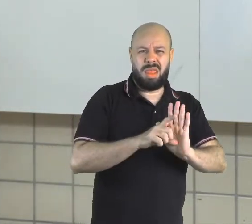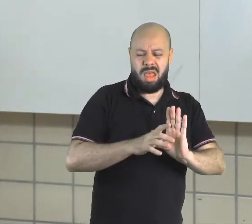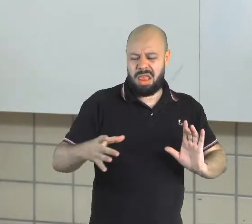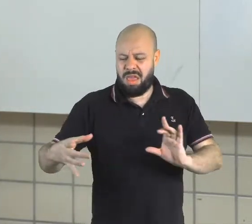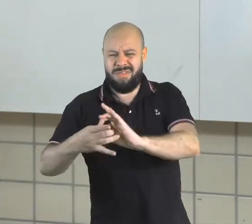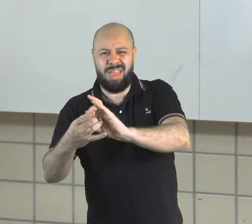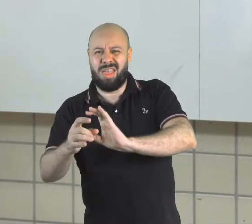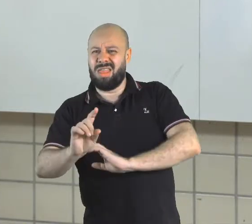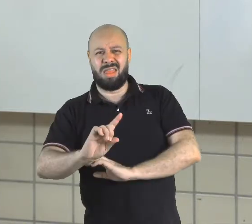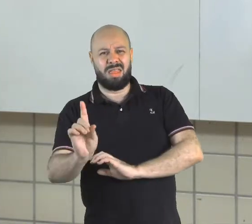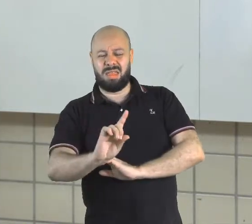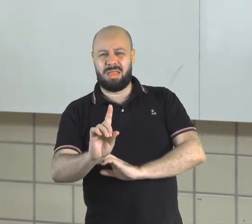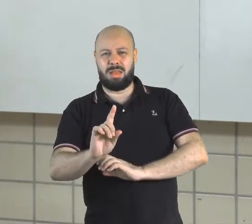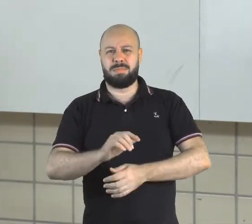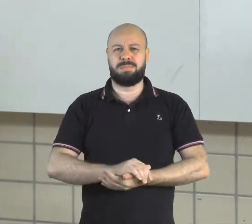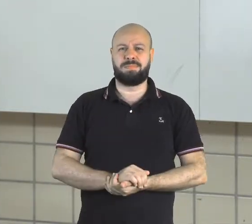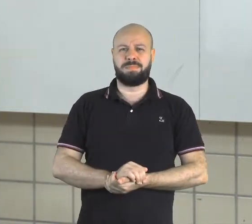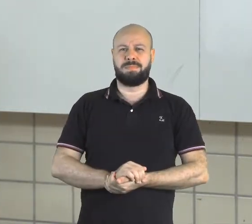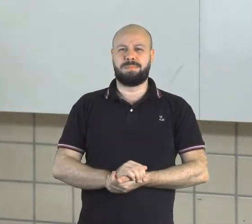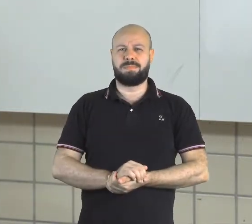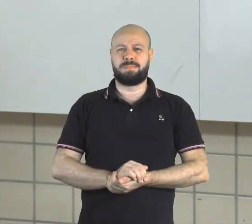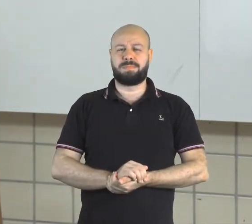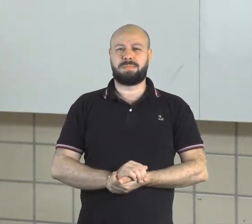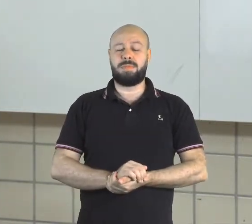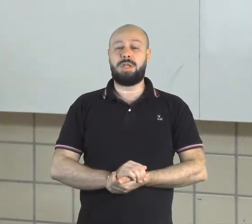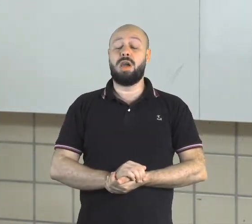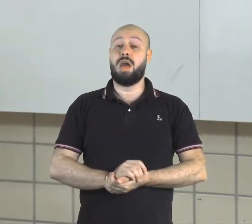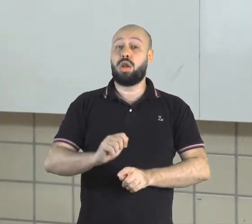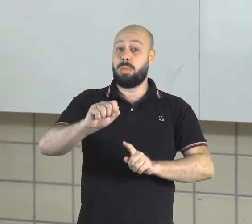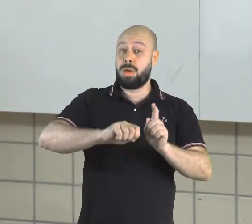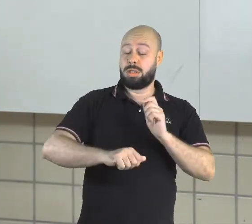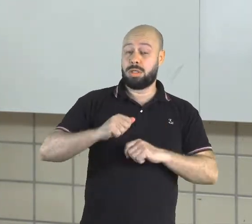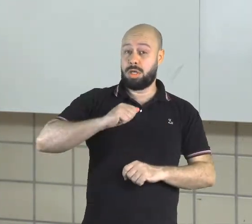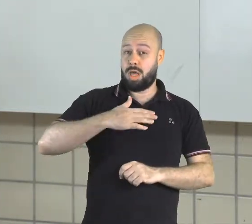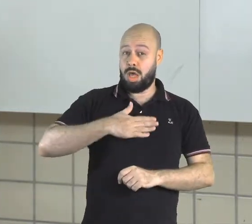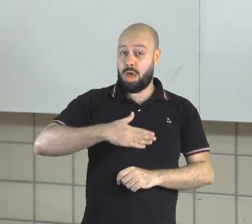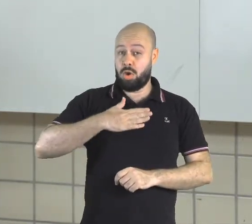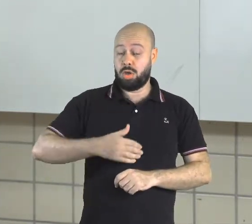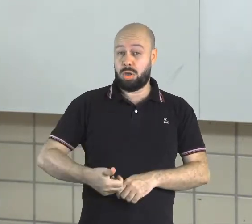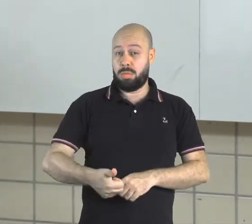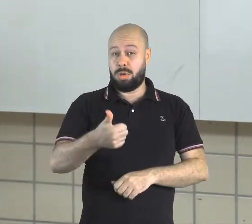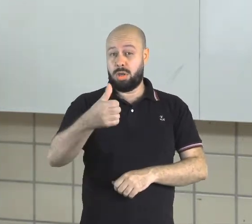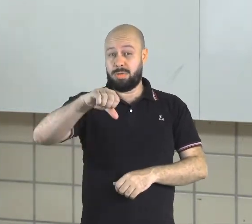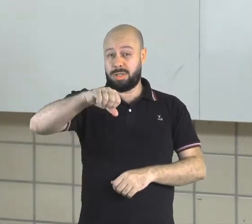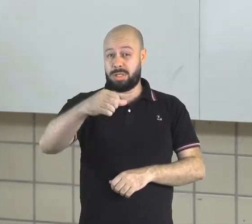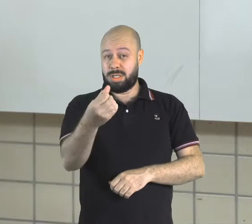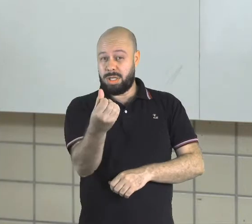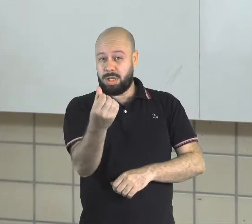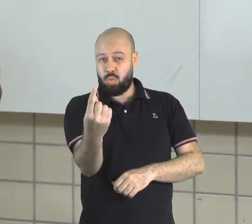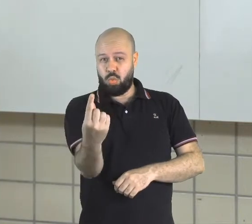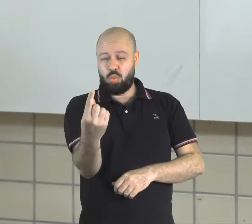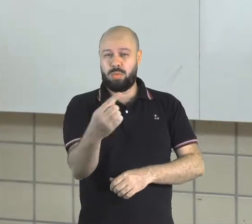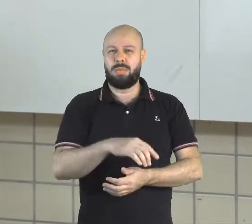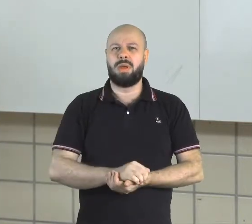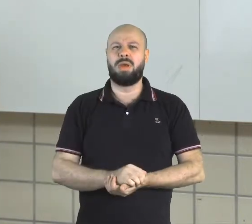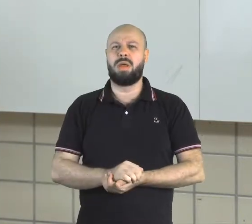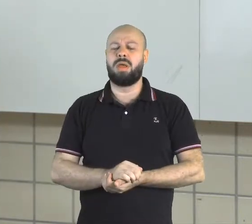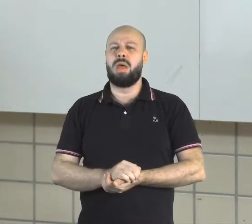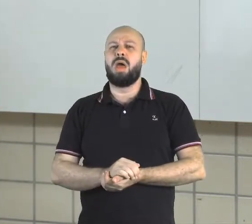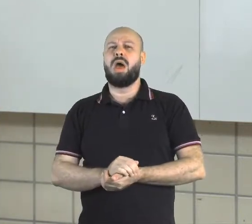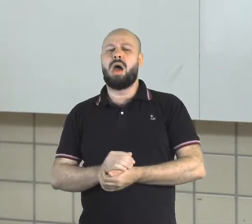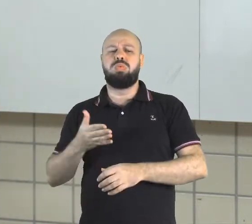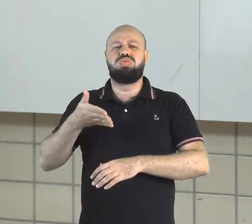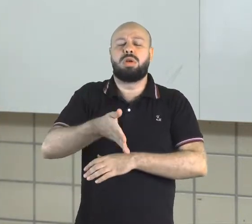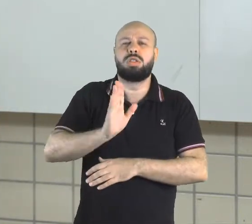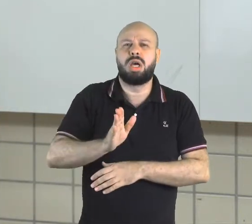com a economia brasileira. E aí, quando chega no mês de agosto de 1961, o mesmo ano em que ele entrou no governo, o cara